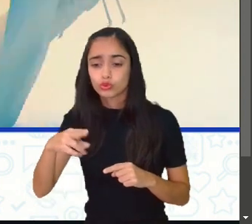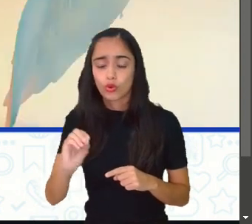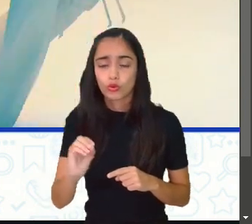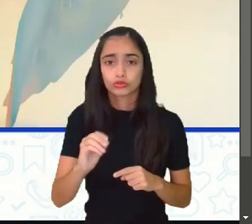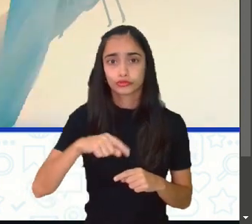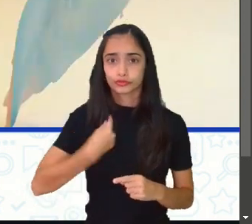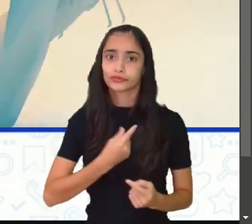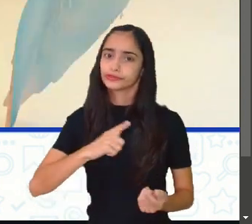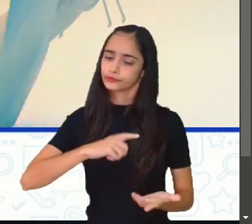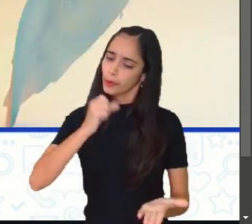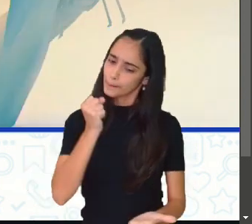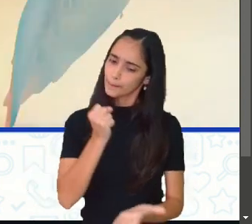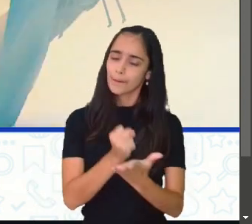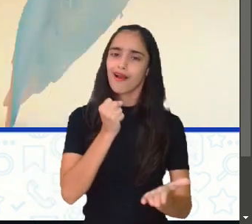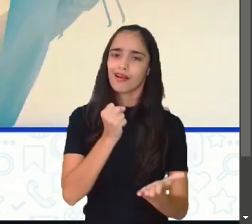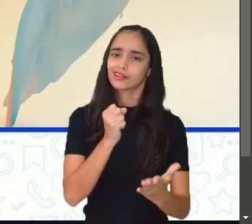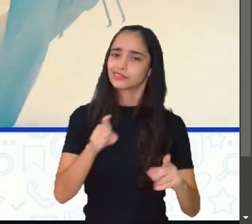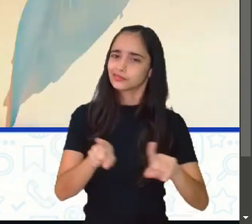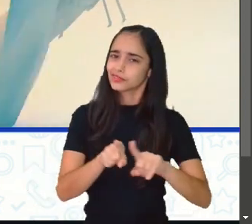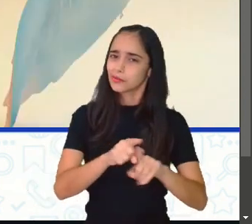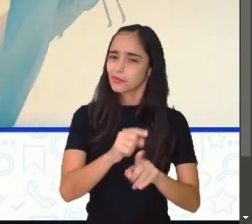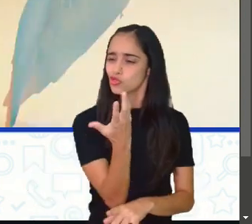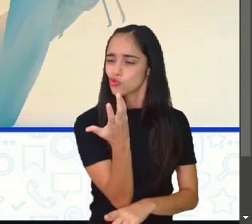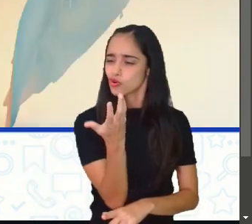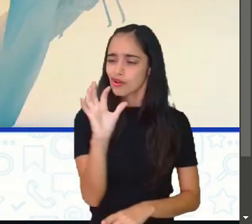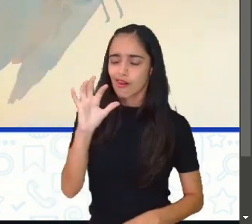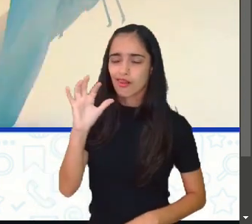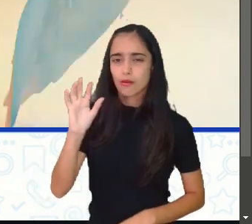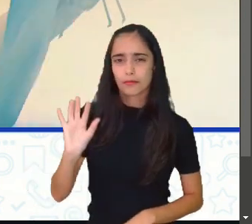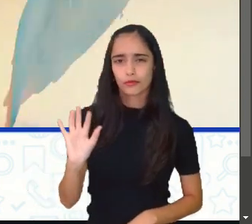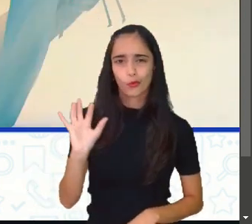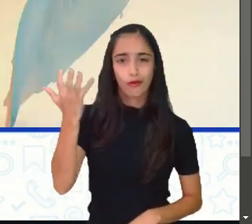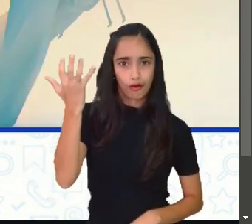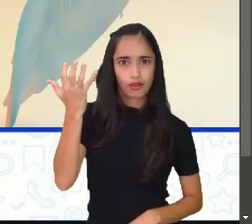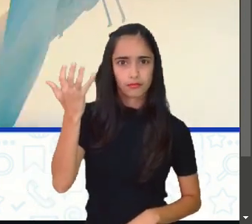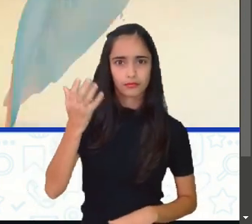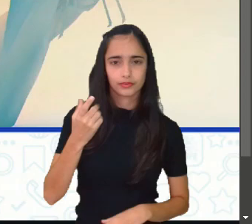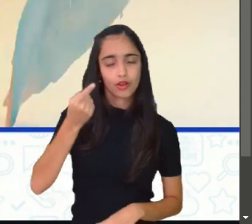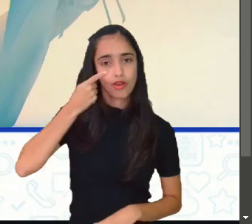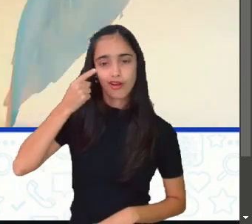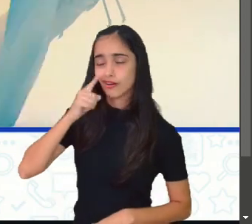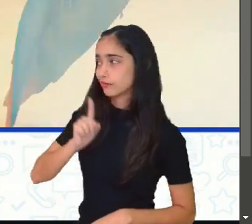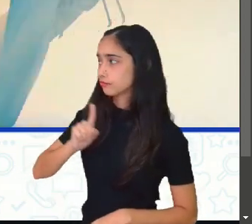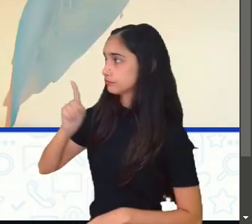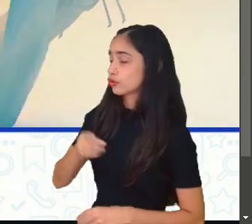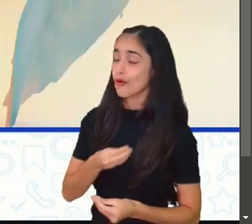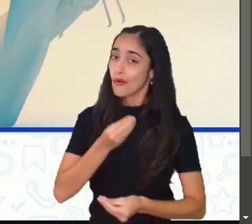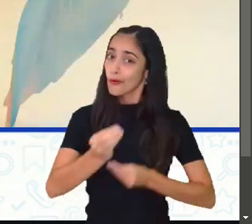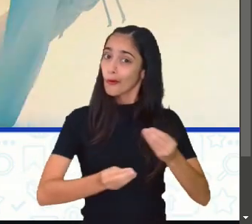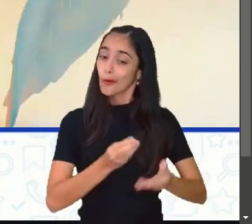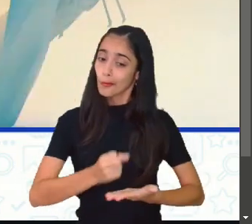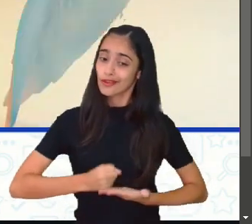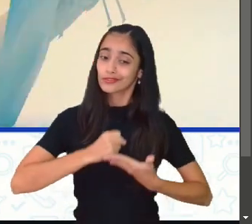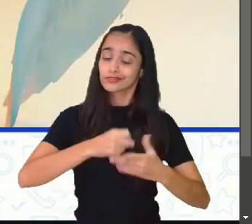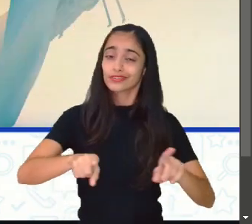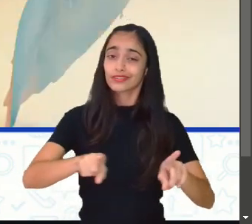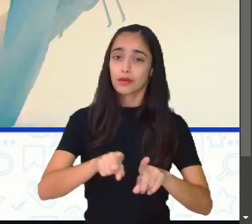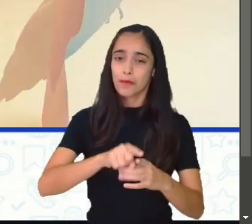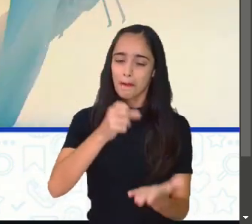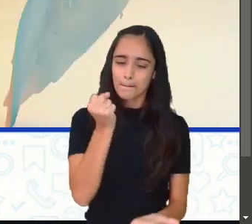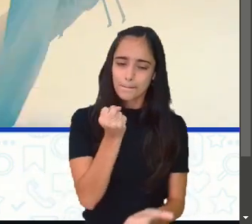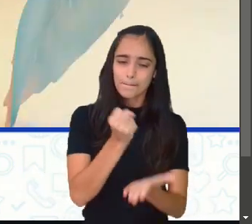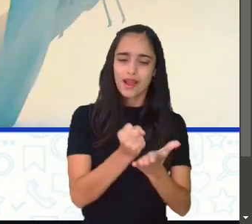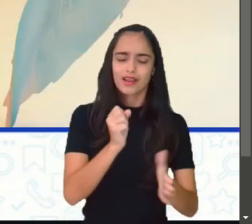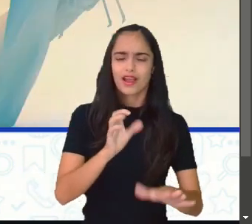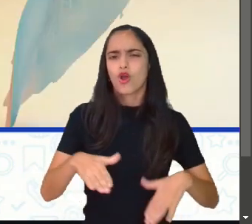ano também. Então, olha como ajuda a gente a marcar o tom da narrativa, né? Então, se eu sei que é primavera,